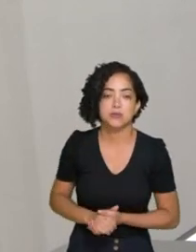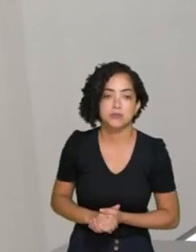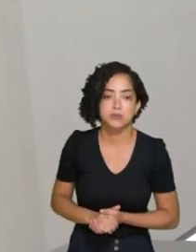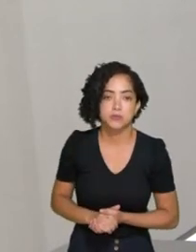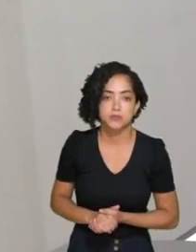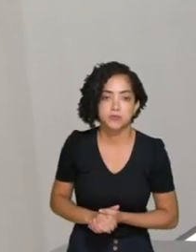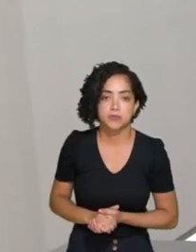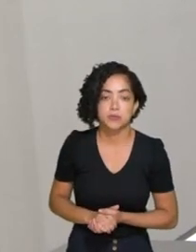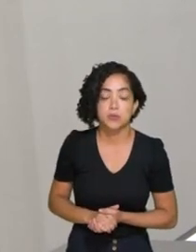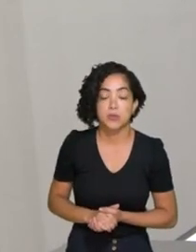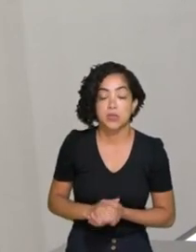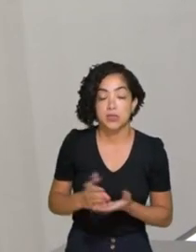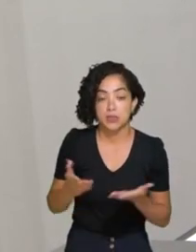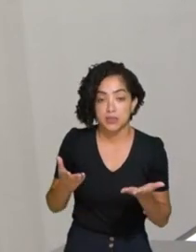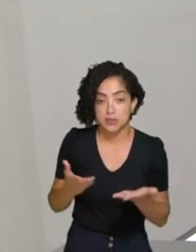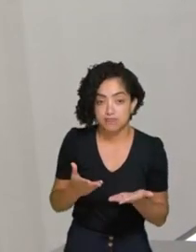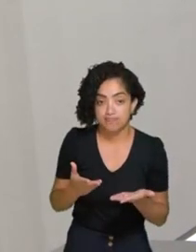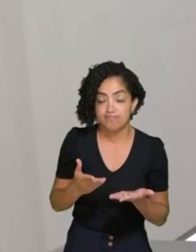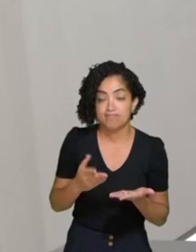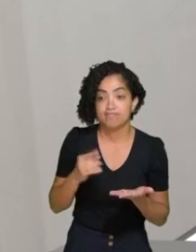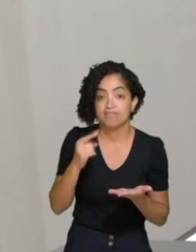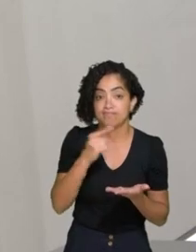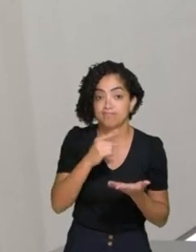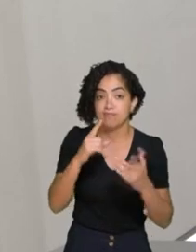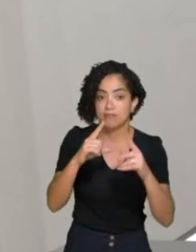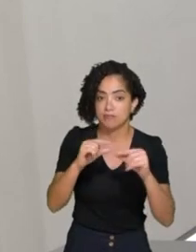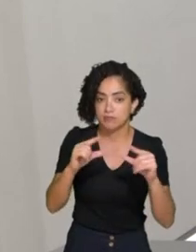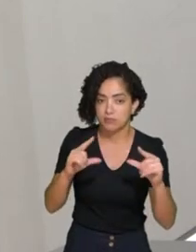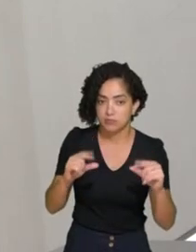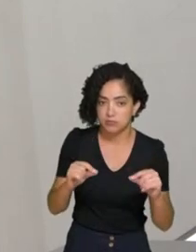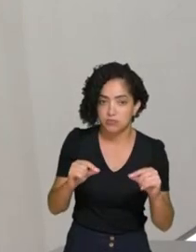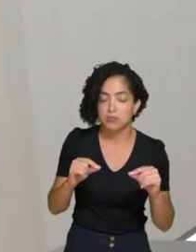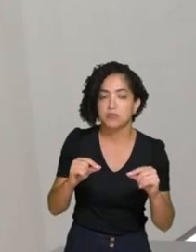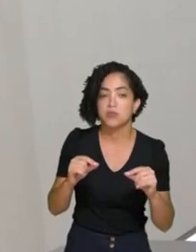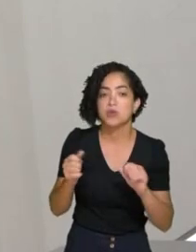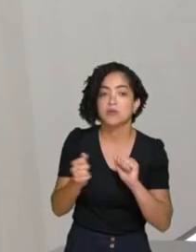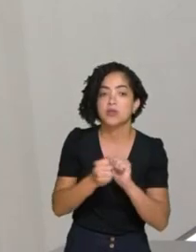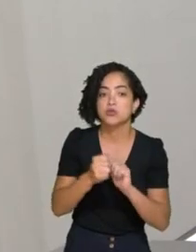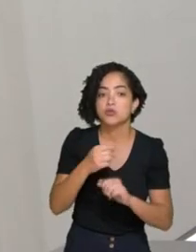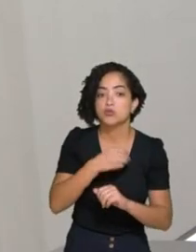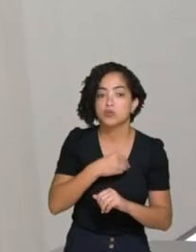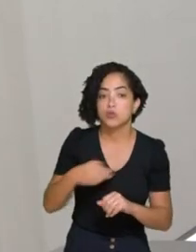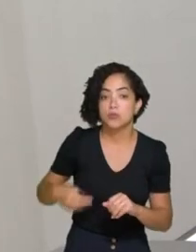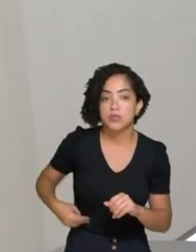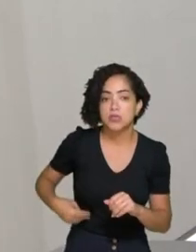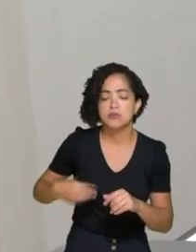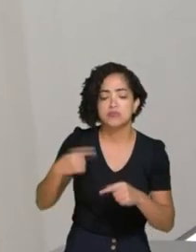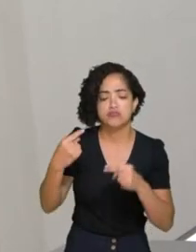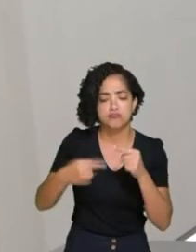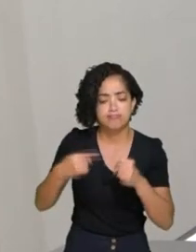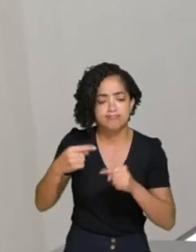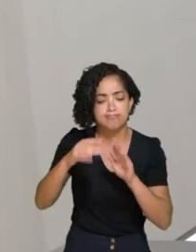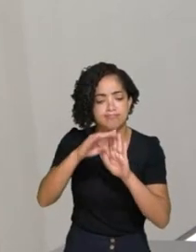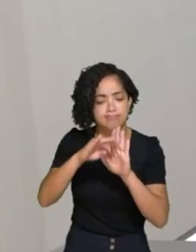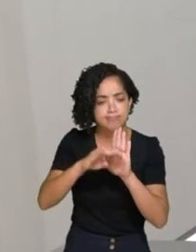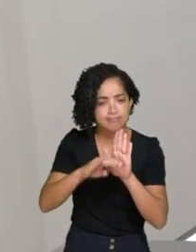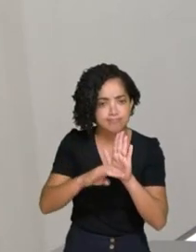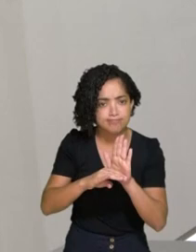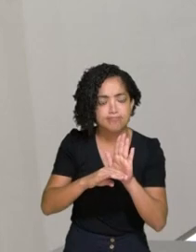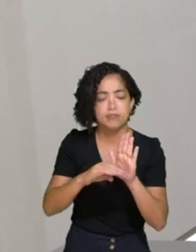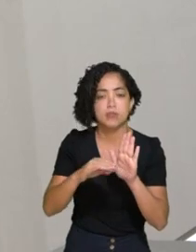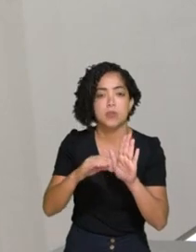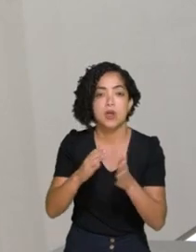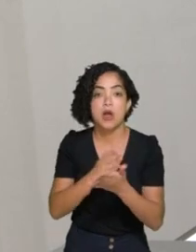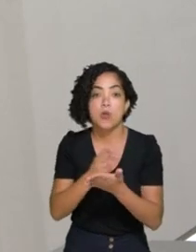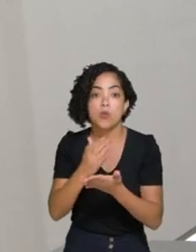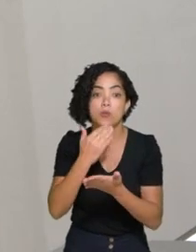Na oportunidade, estando em Brasília, estive com o ministro Valdez discutindo algumas pautas e levando algumas demandas